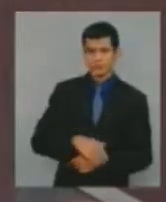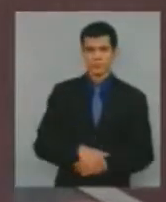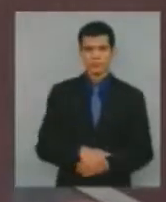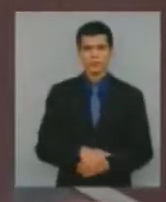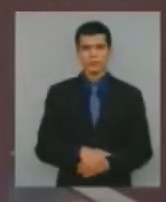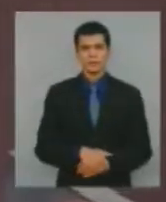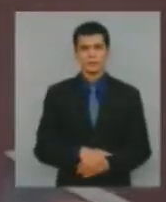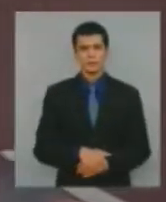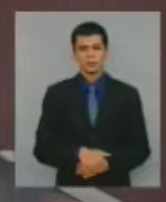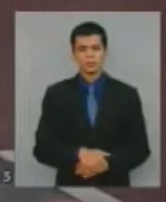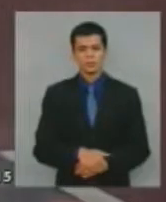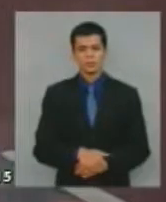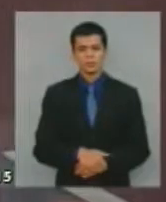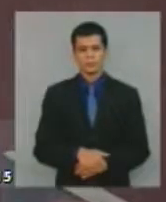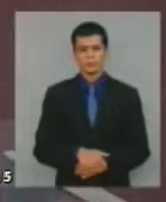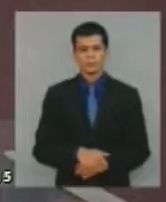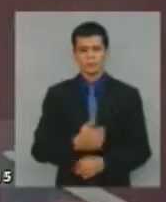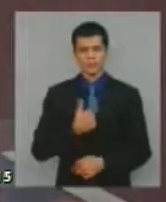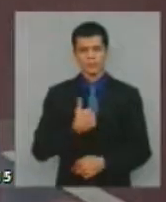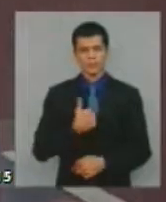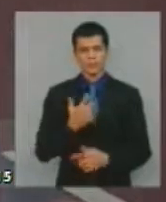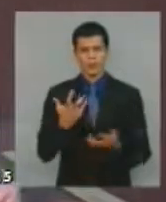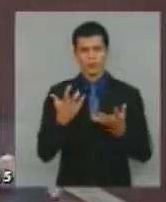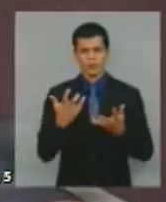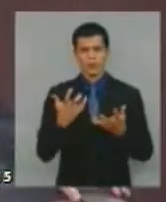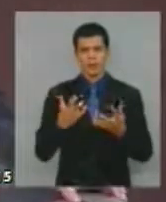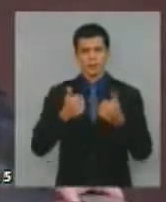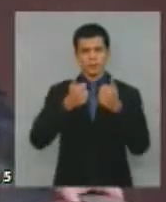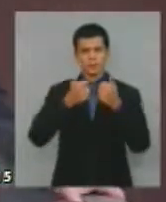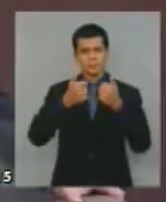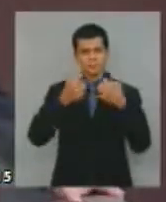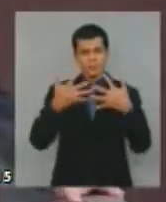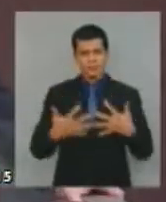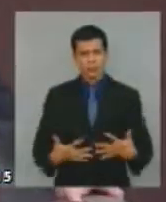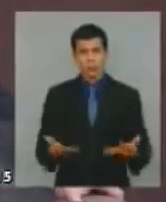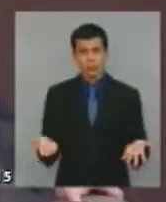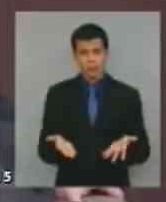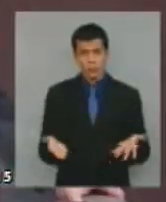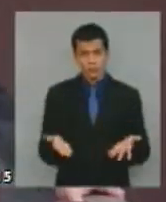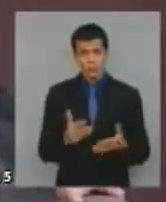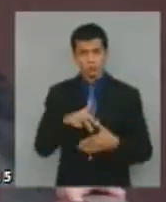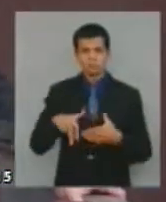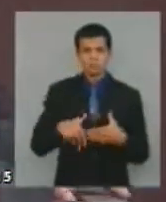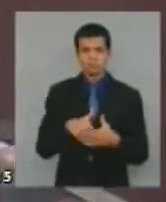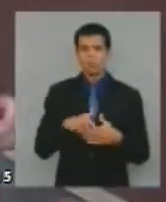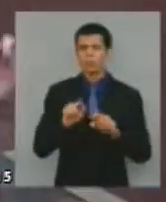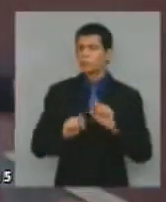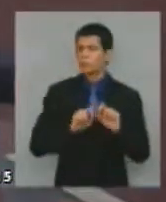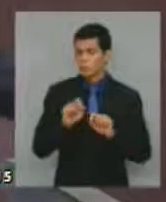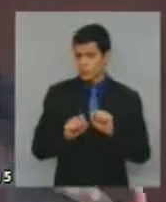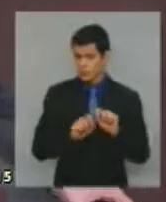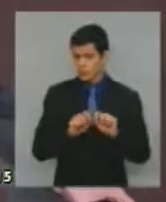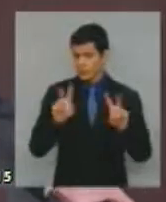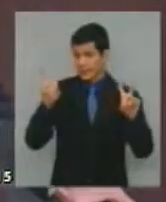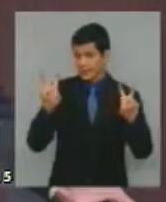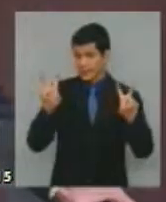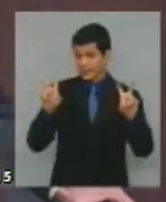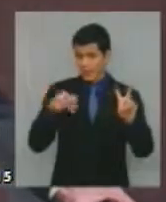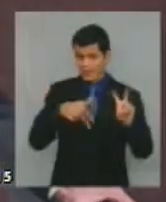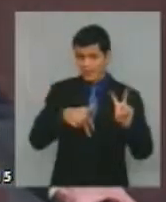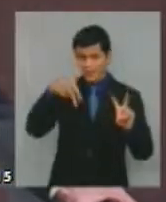eu queria ocupar a tribuna dessa casa hoje para tratar de um tema que é um tema nacional.